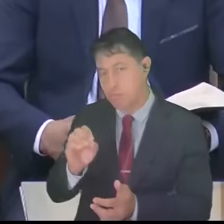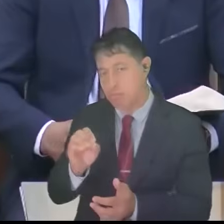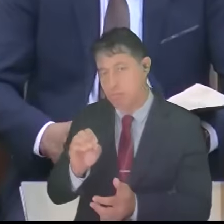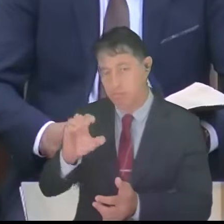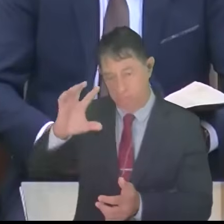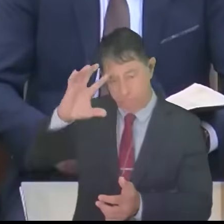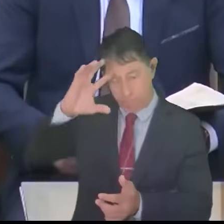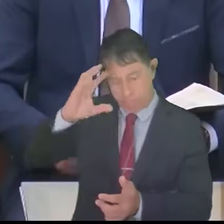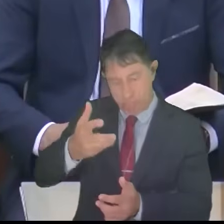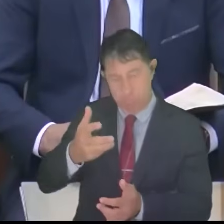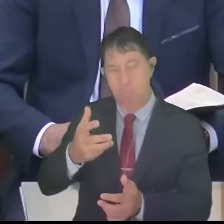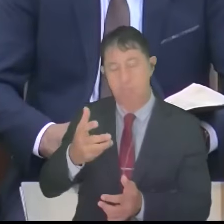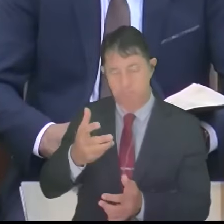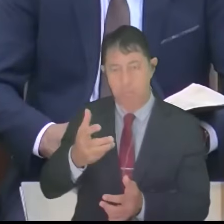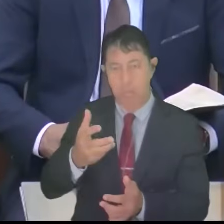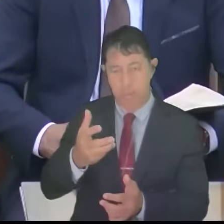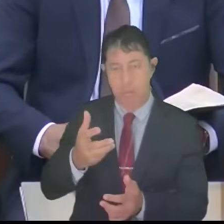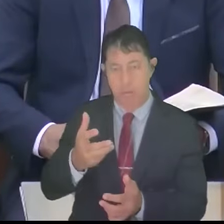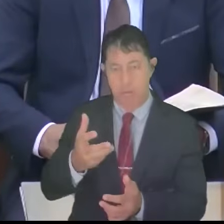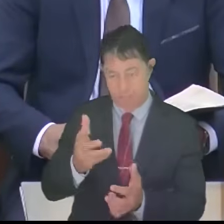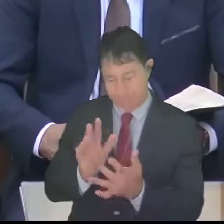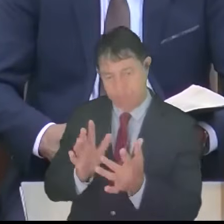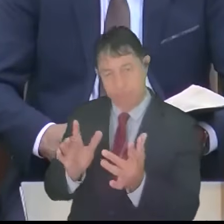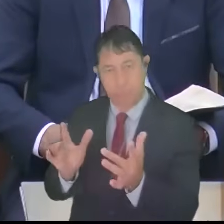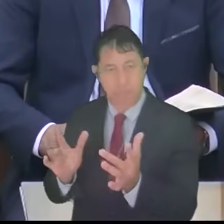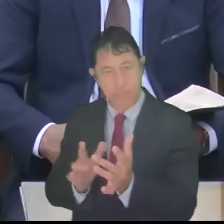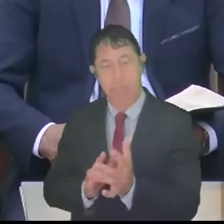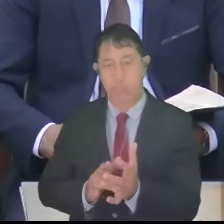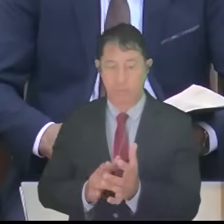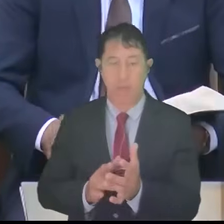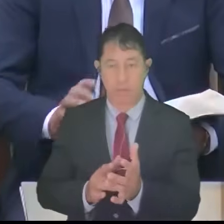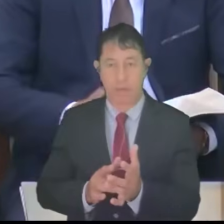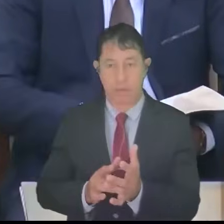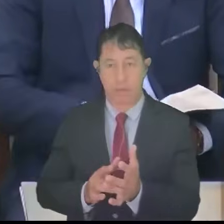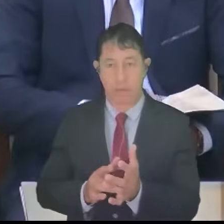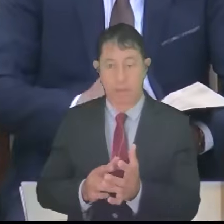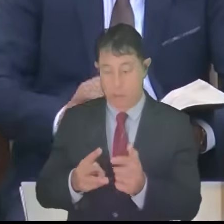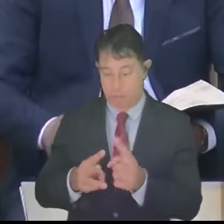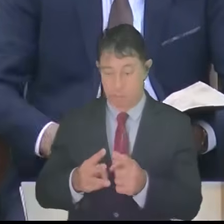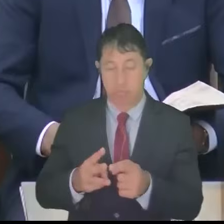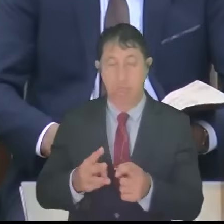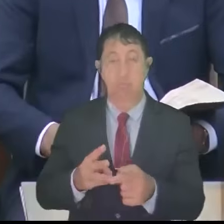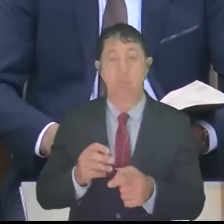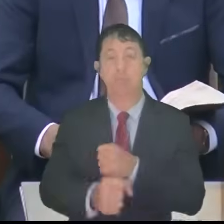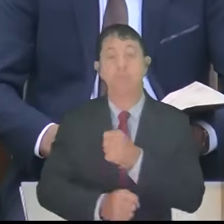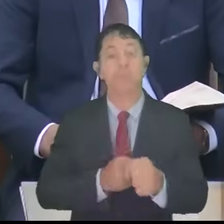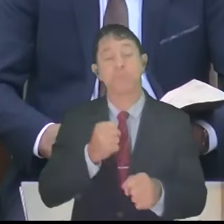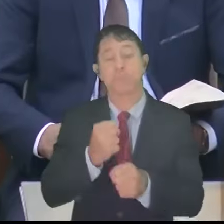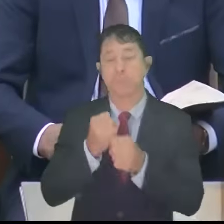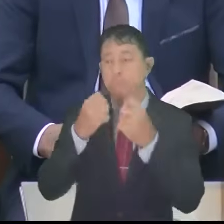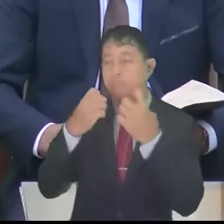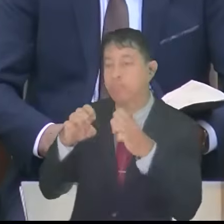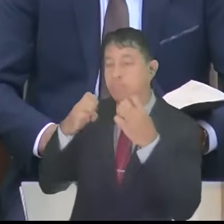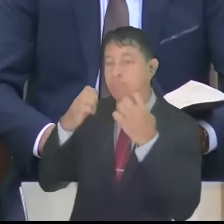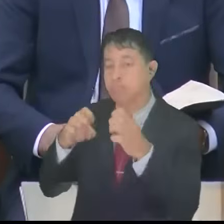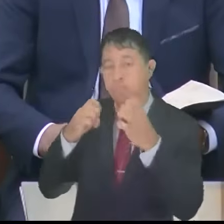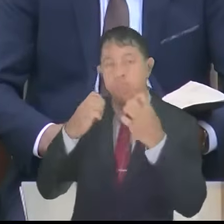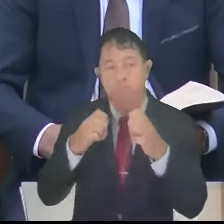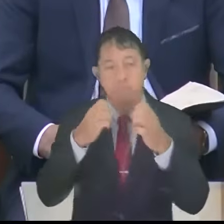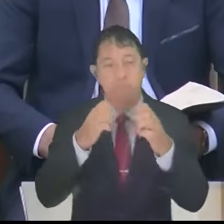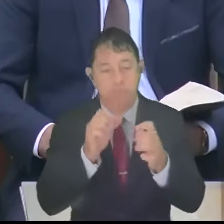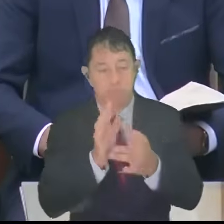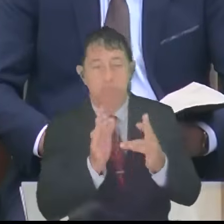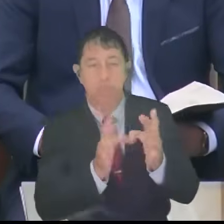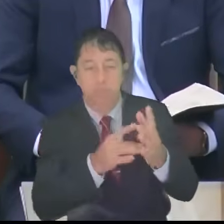em todo o ministério de Jesus. Depois de 3 anos de pregação, depois de 3 anos